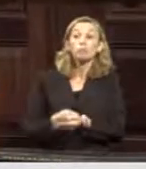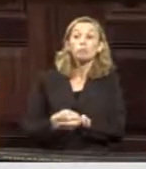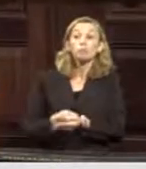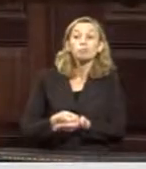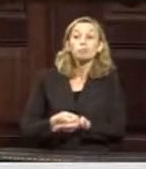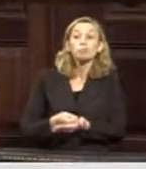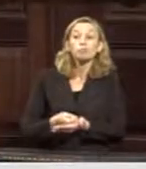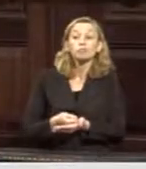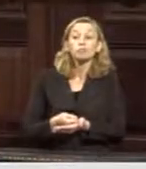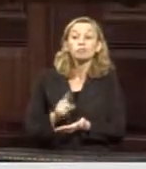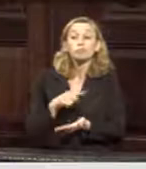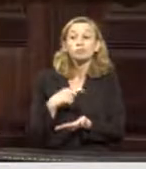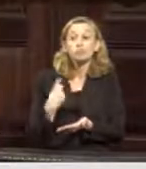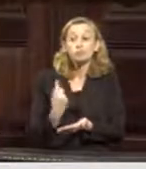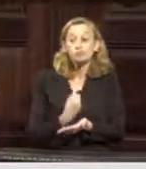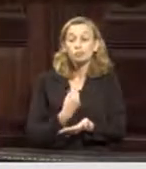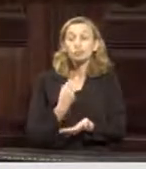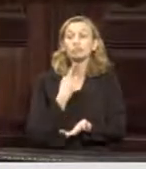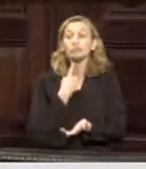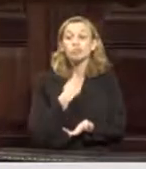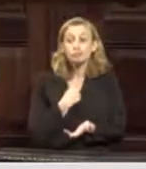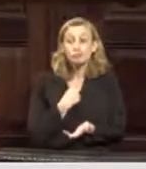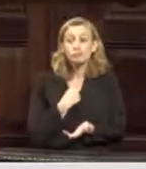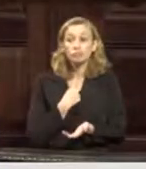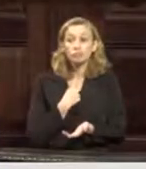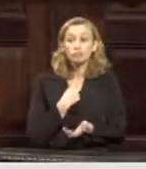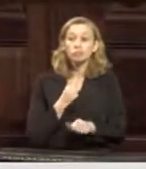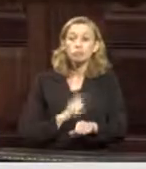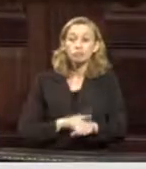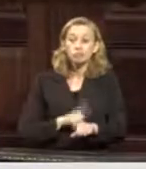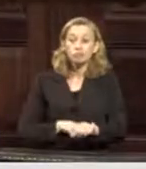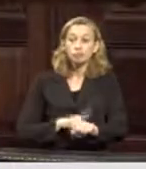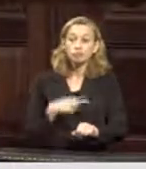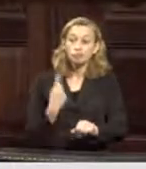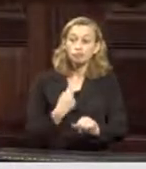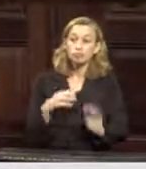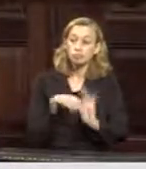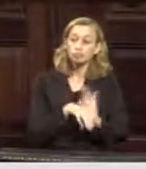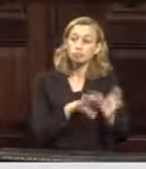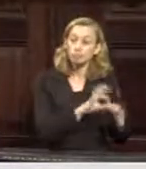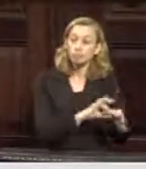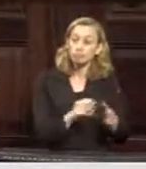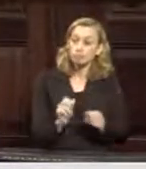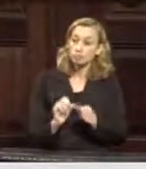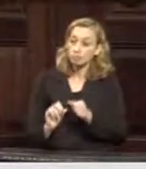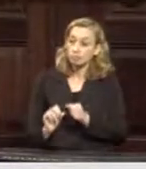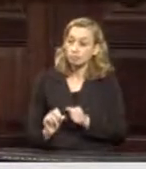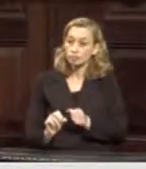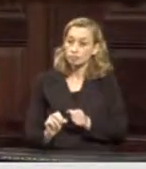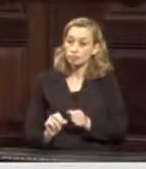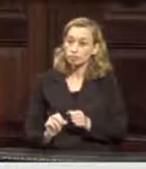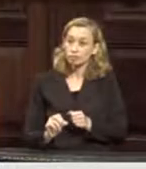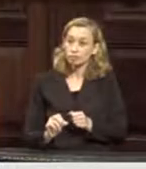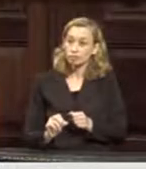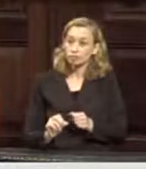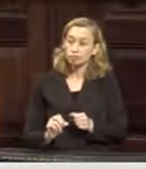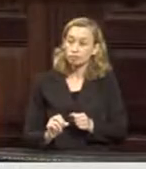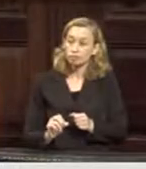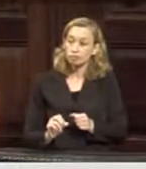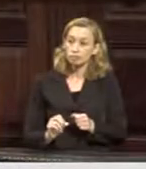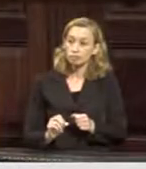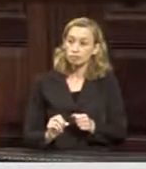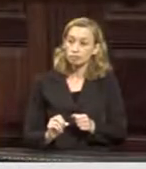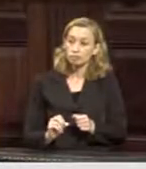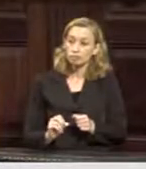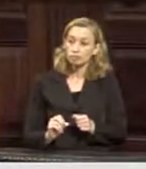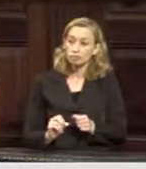forma como nós aqui, ao fazer a emenda constitucional, imaginamos. Seja porque está sendo gradual, mas isso nós já